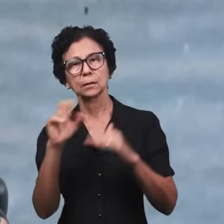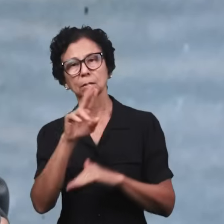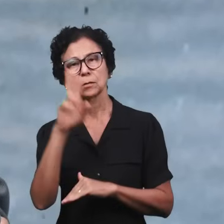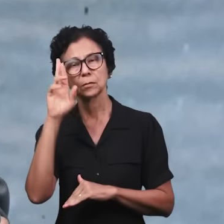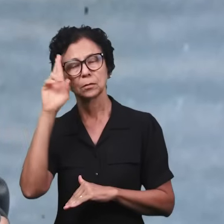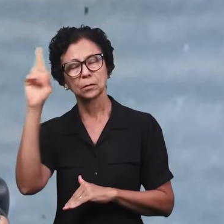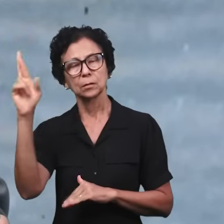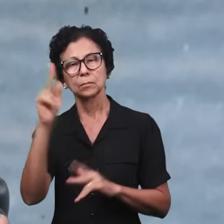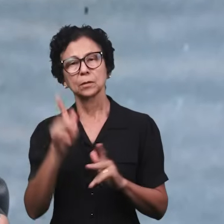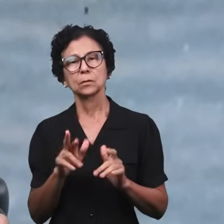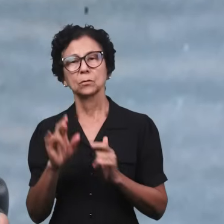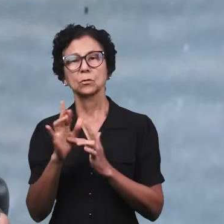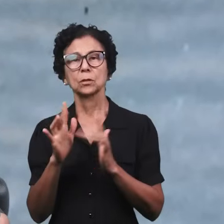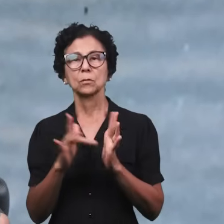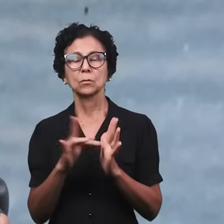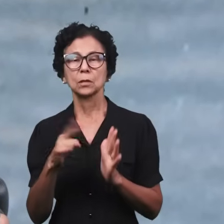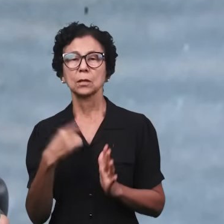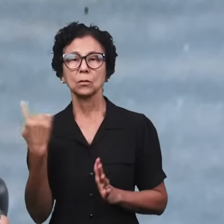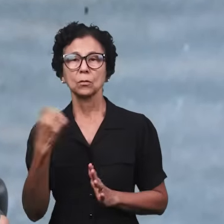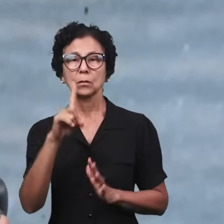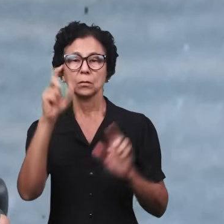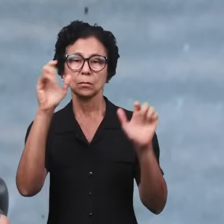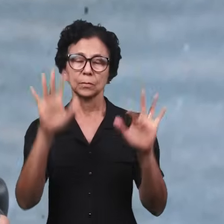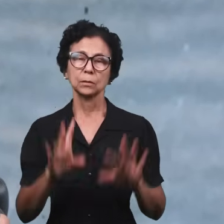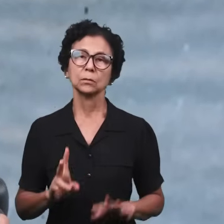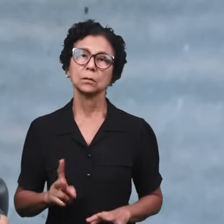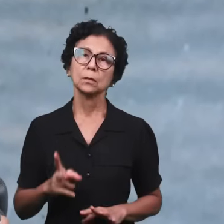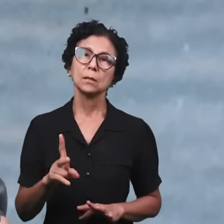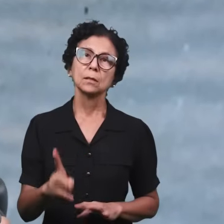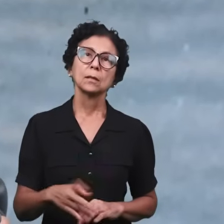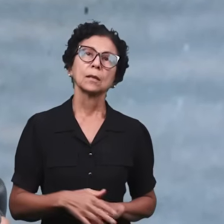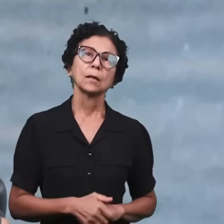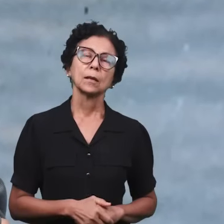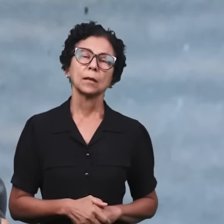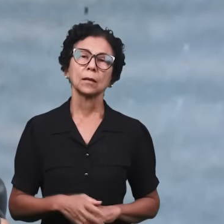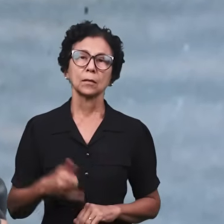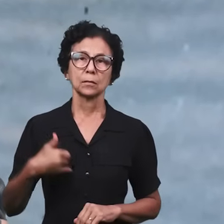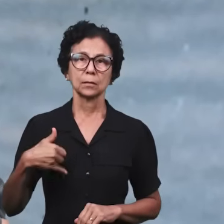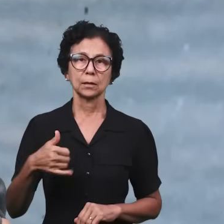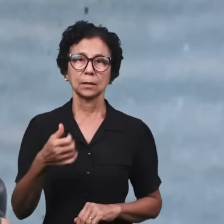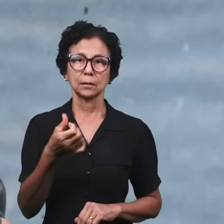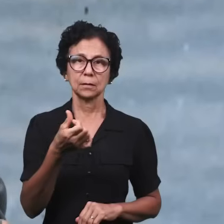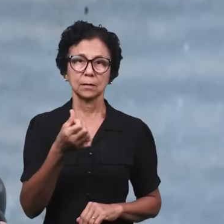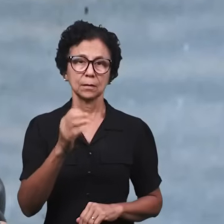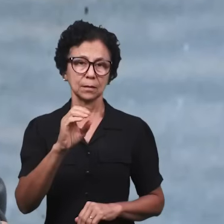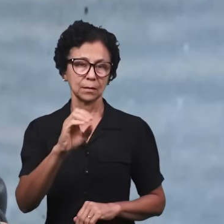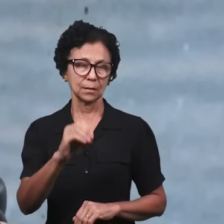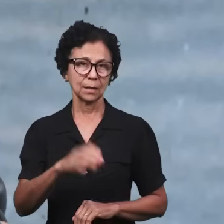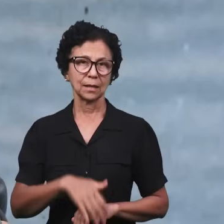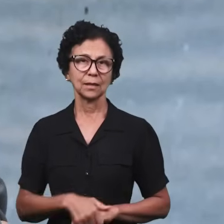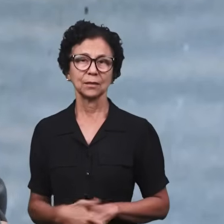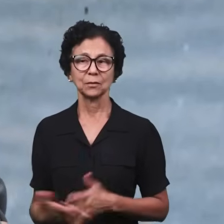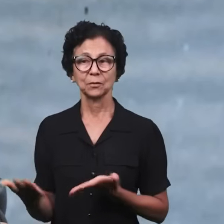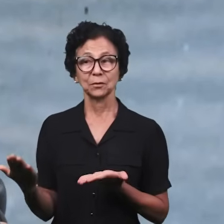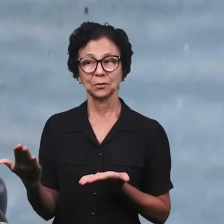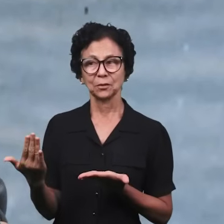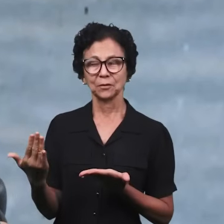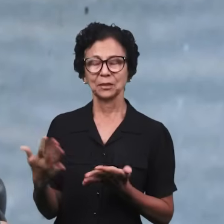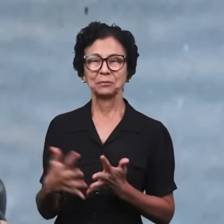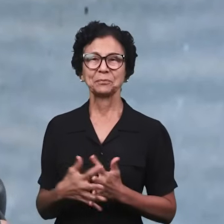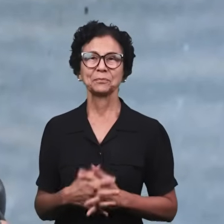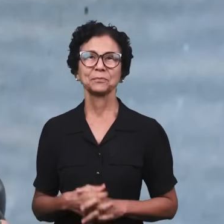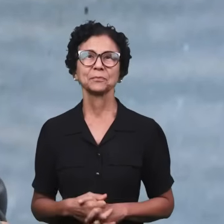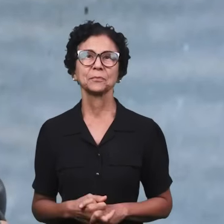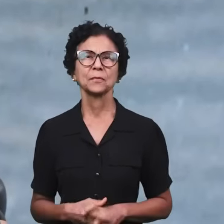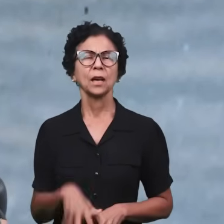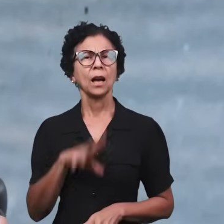do Senhor Jesus a todos, que Deus abençoe sempre. Eu tenho 60 anos, uma garotinha, tenho 60 anos e